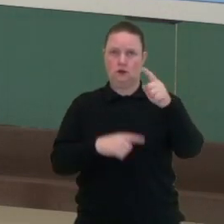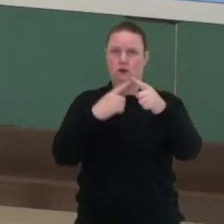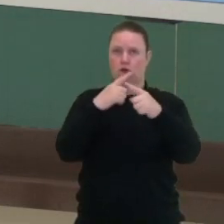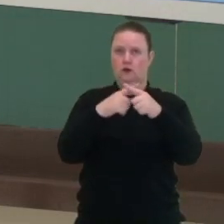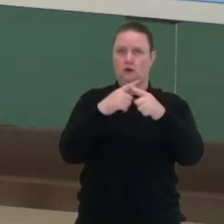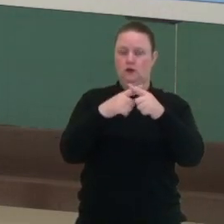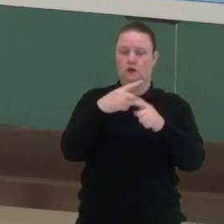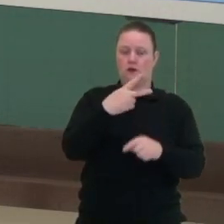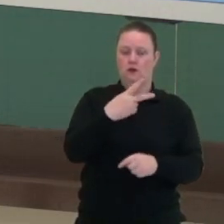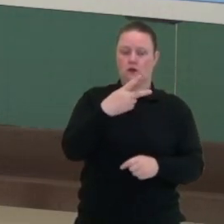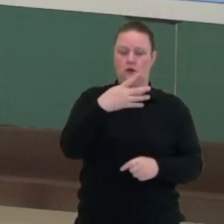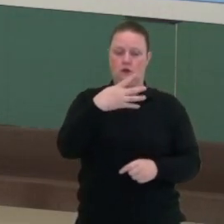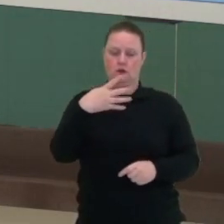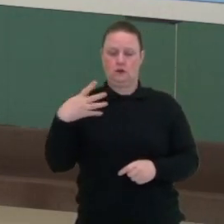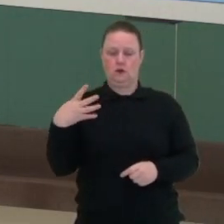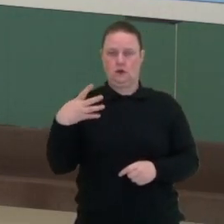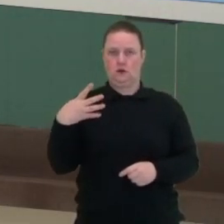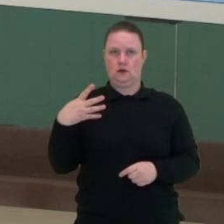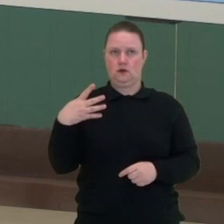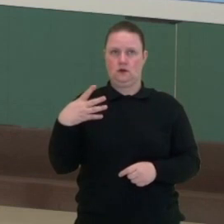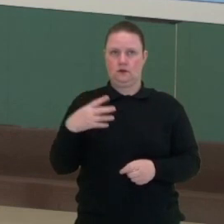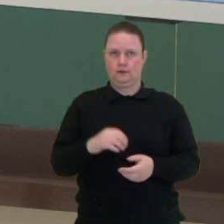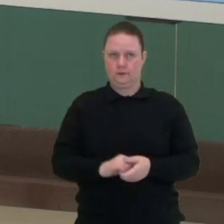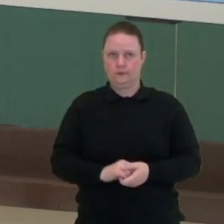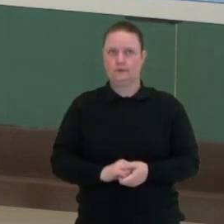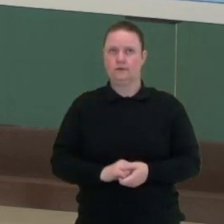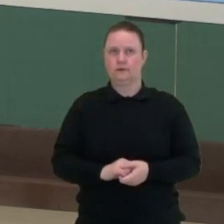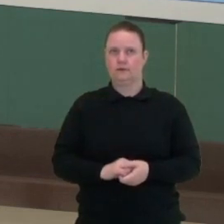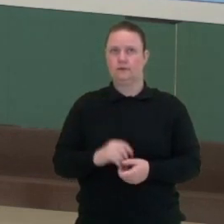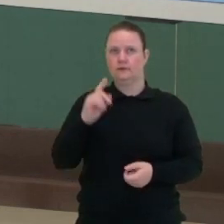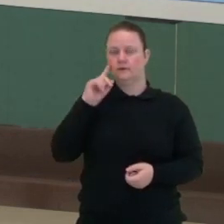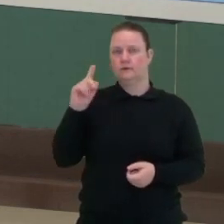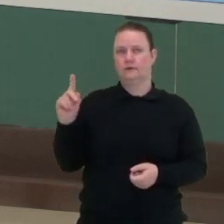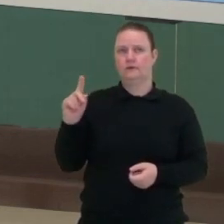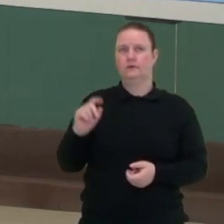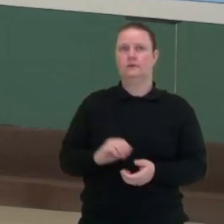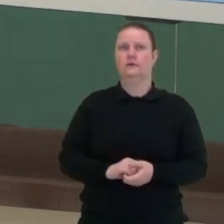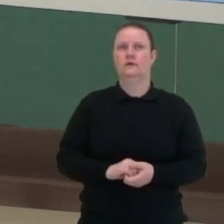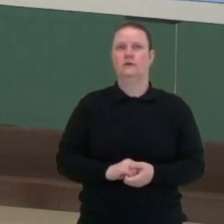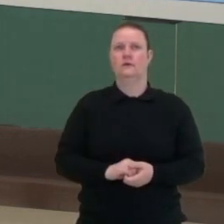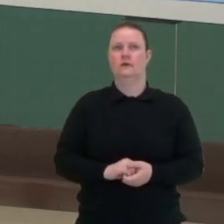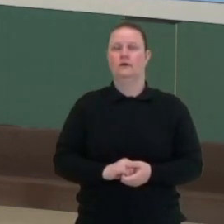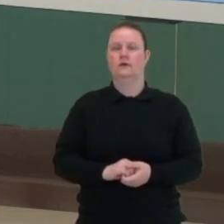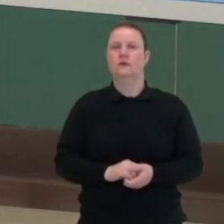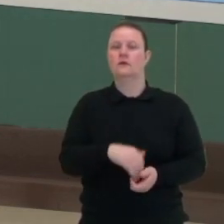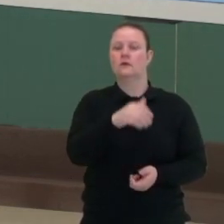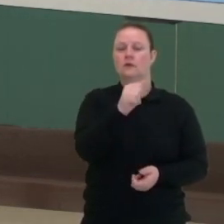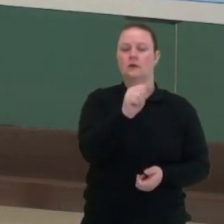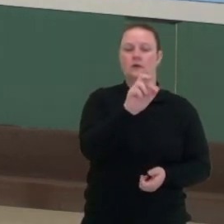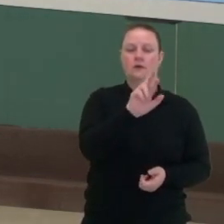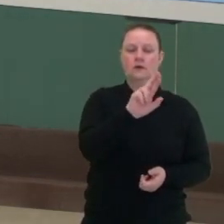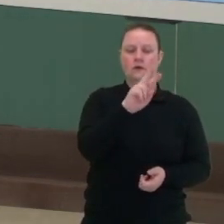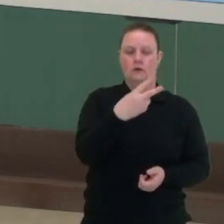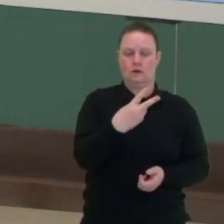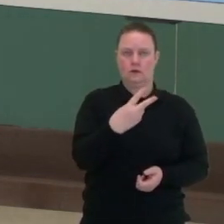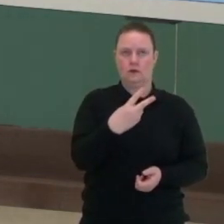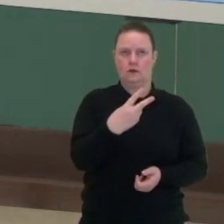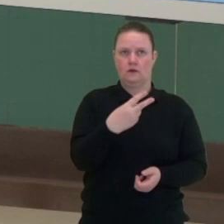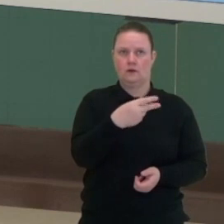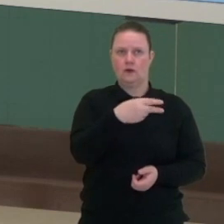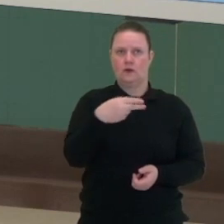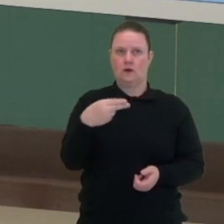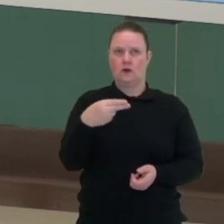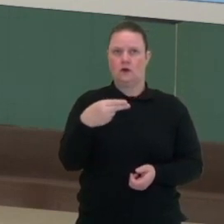vezes 24, que é o valor da altura, certo? Então, a área do R2, 120